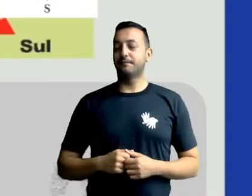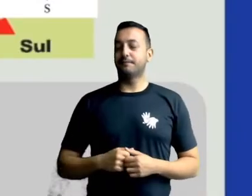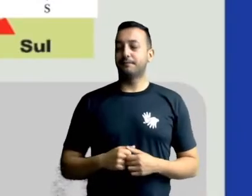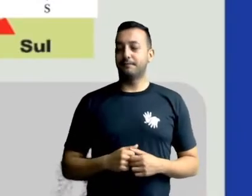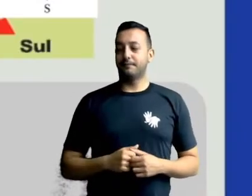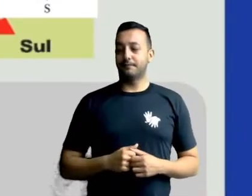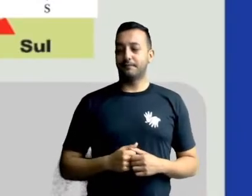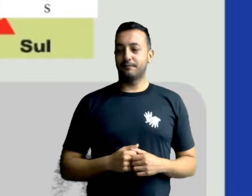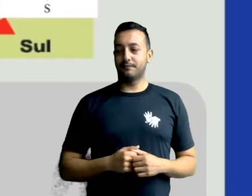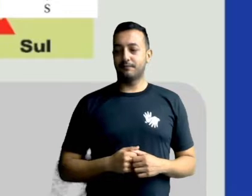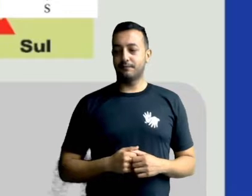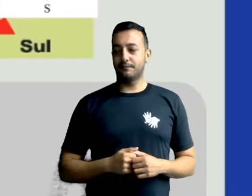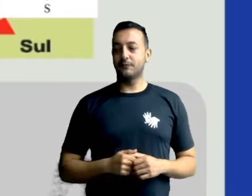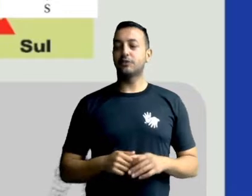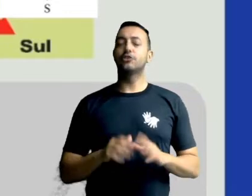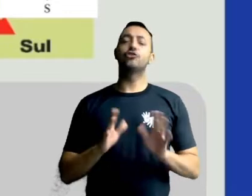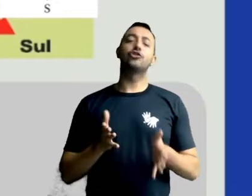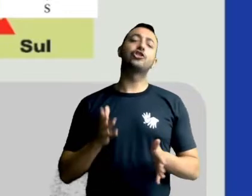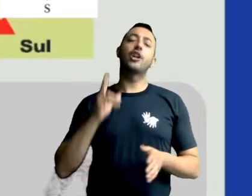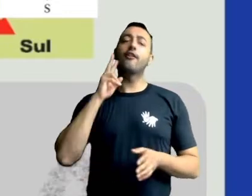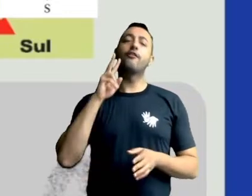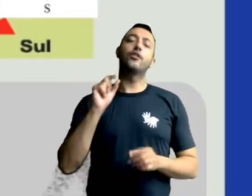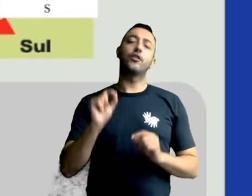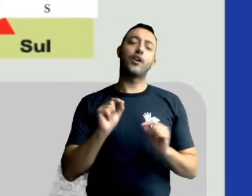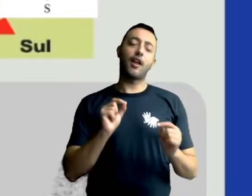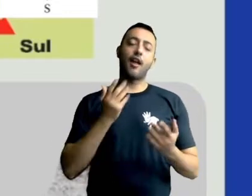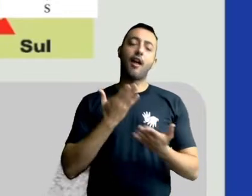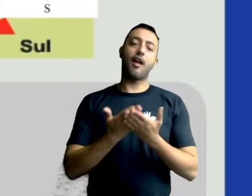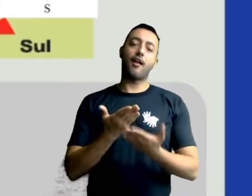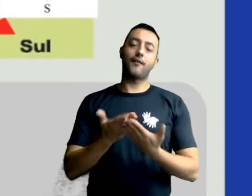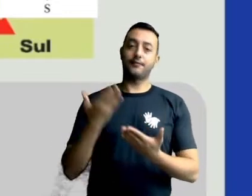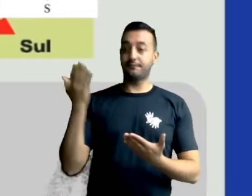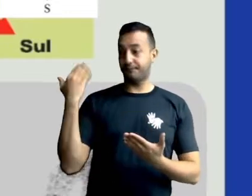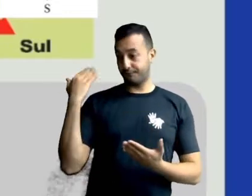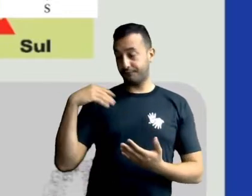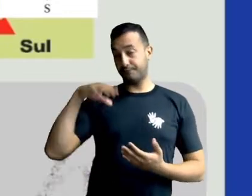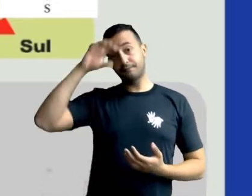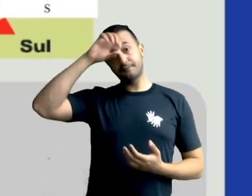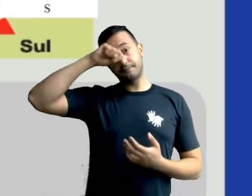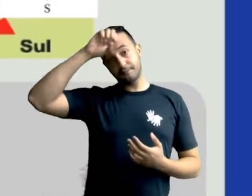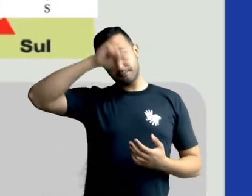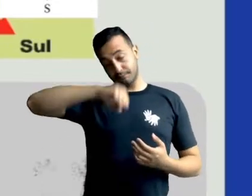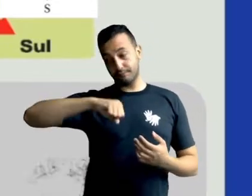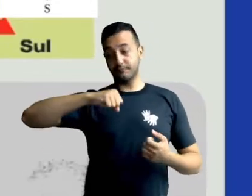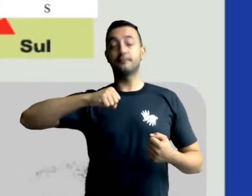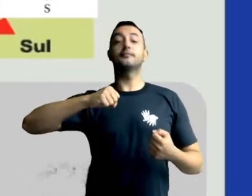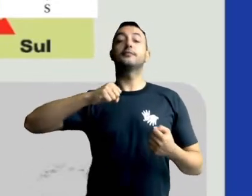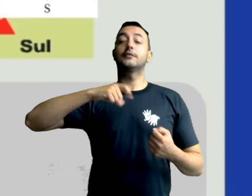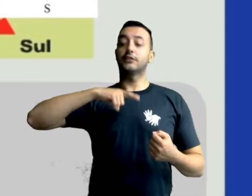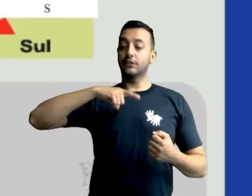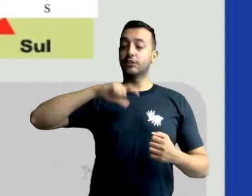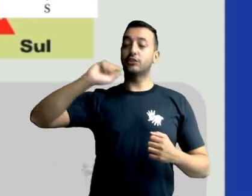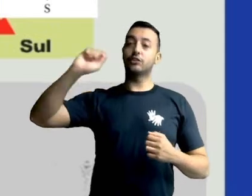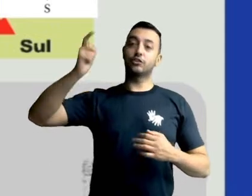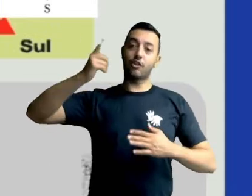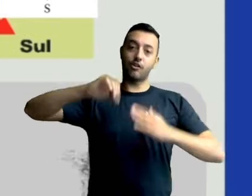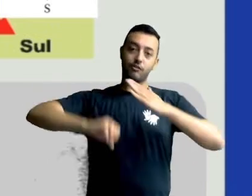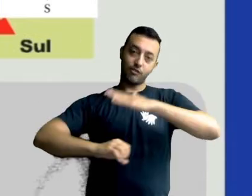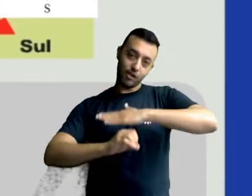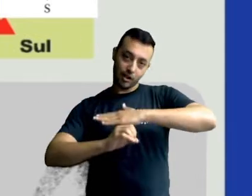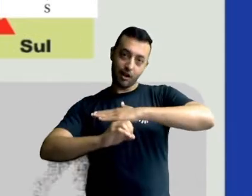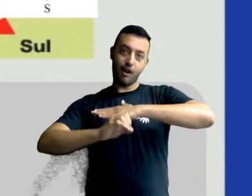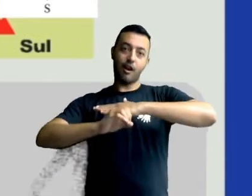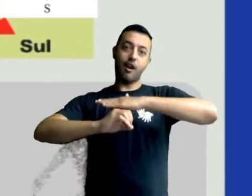comigo. O que já vimos? Na aula anterior, a gente aprendeu sobre o nascer do